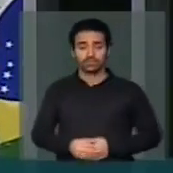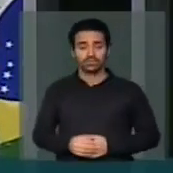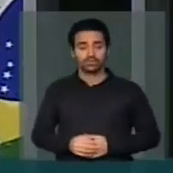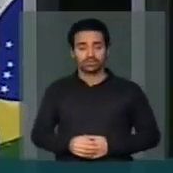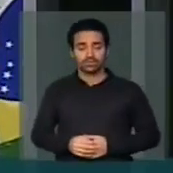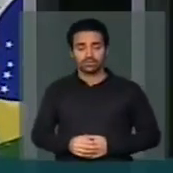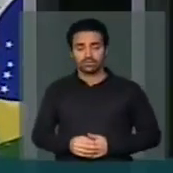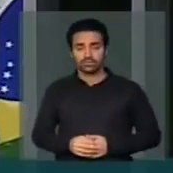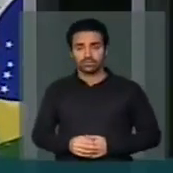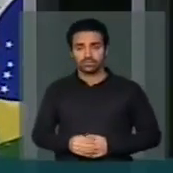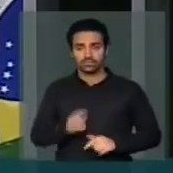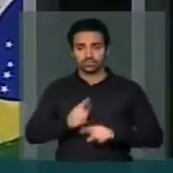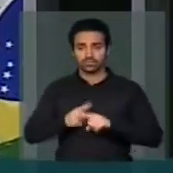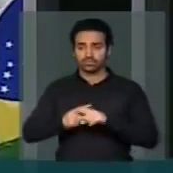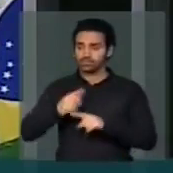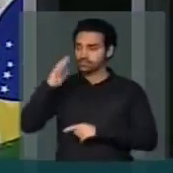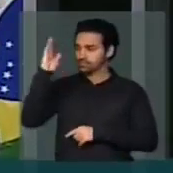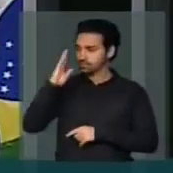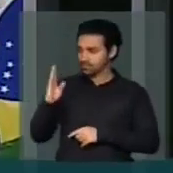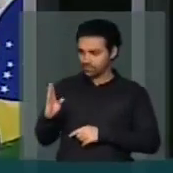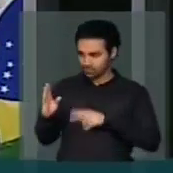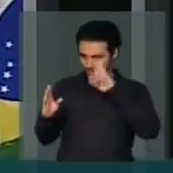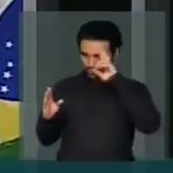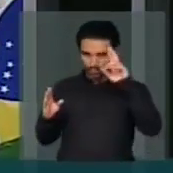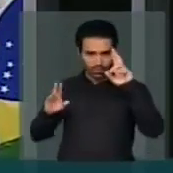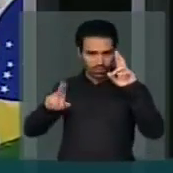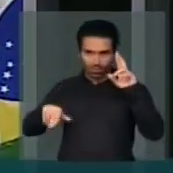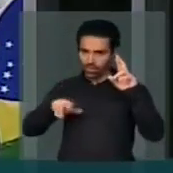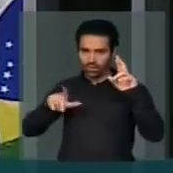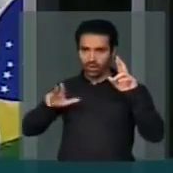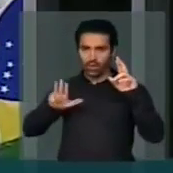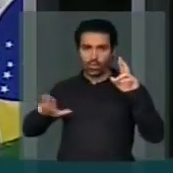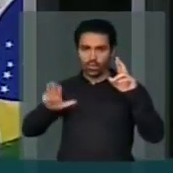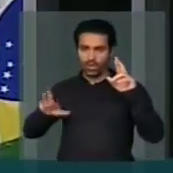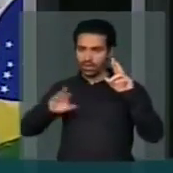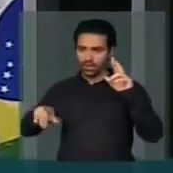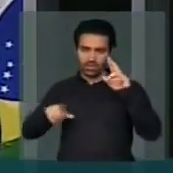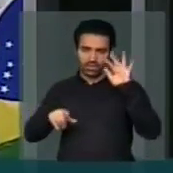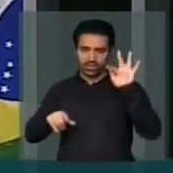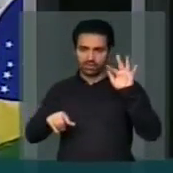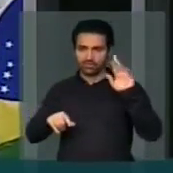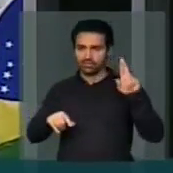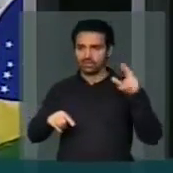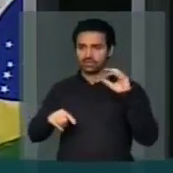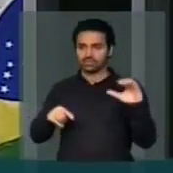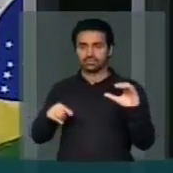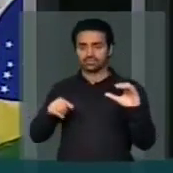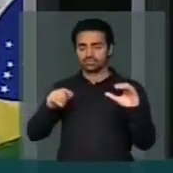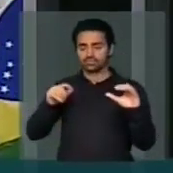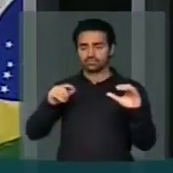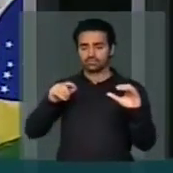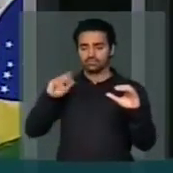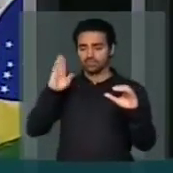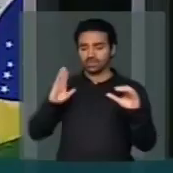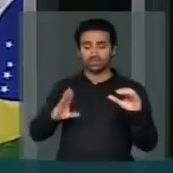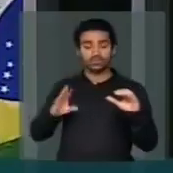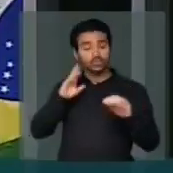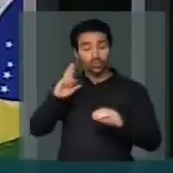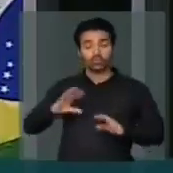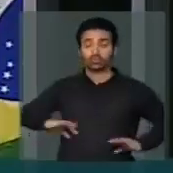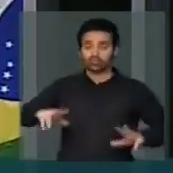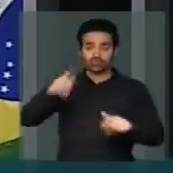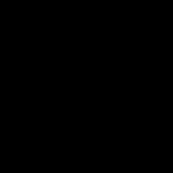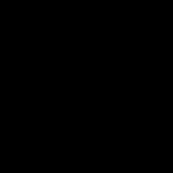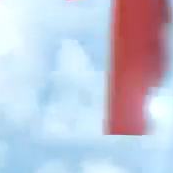afinal, o Brasil não é do Lula, não é do Fernando Henrique, não é do PT, o Brasil é de todos. E nós somos um deles. Muito obrigado.